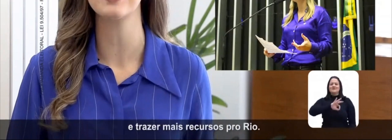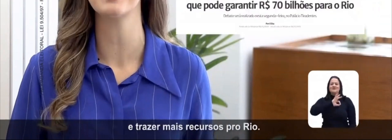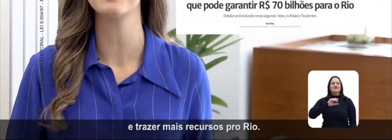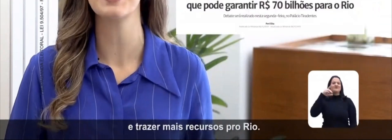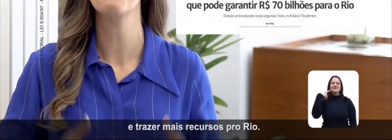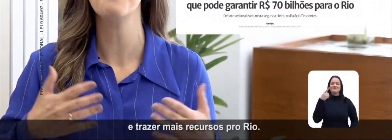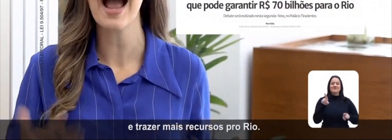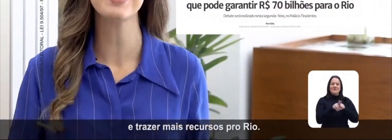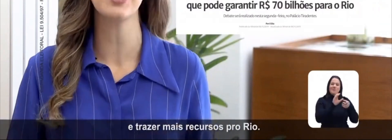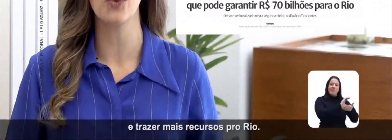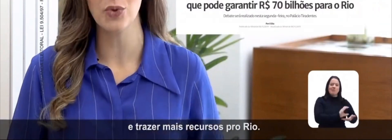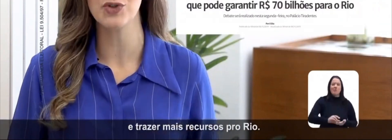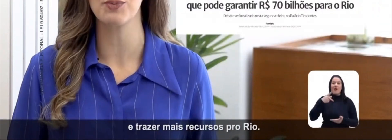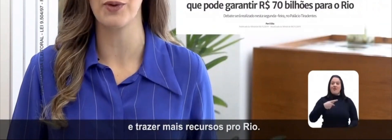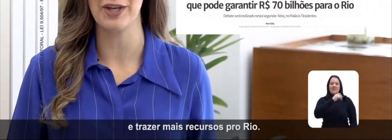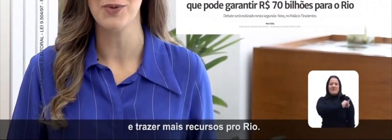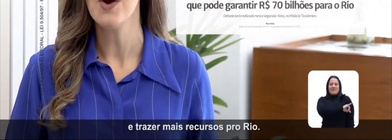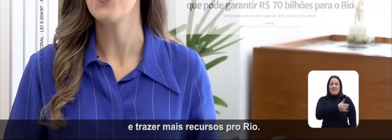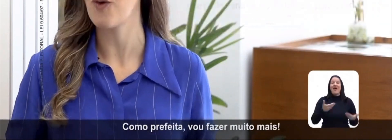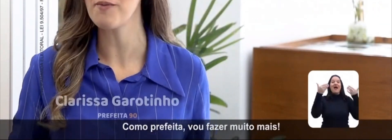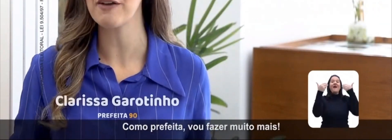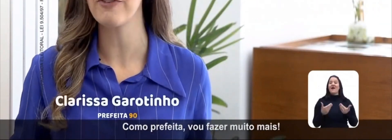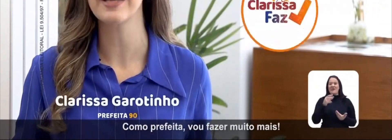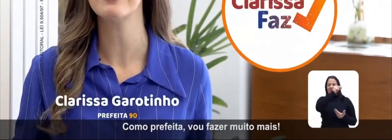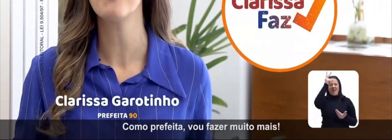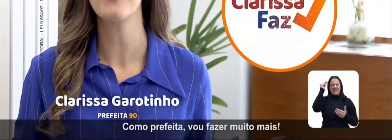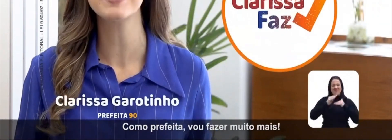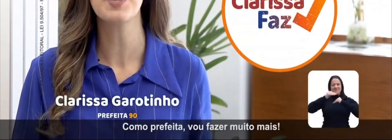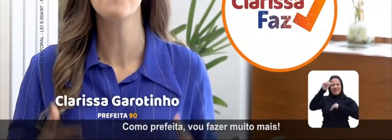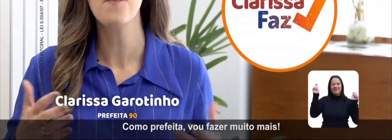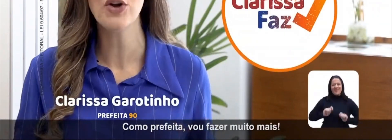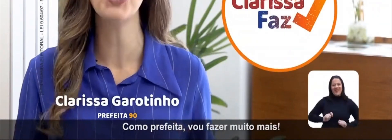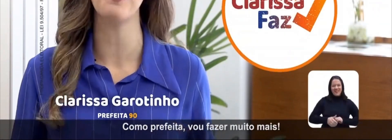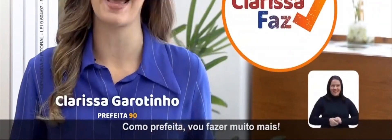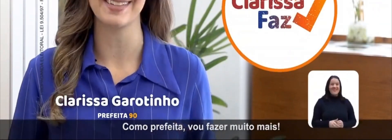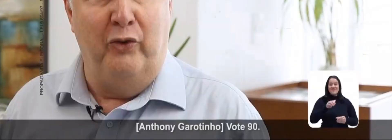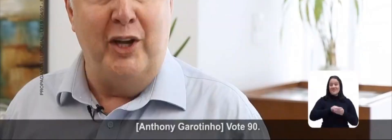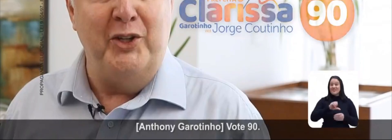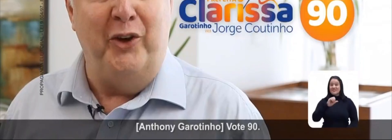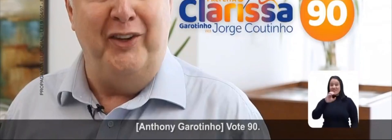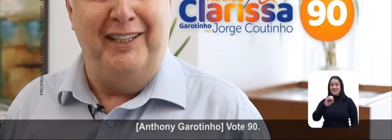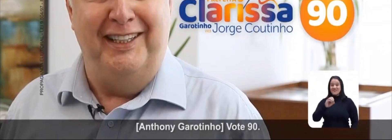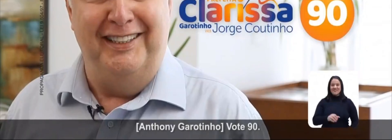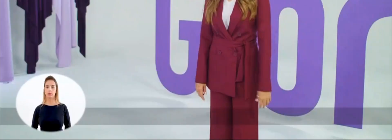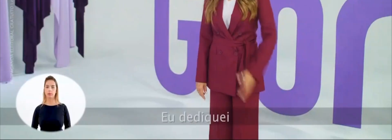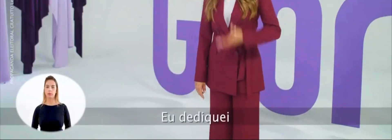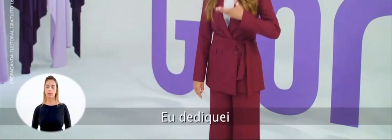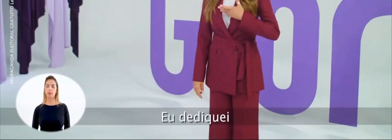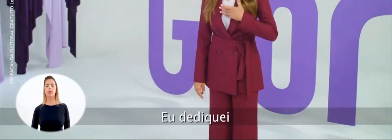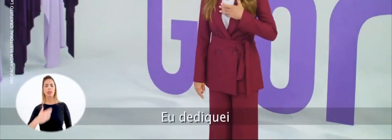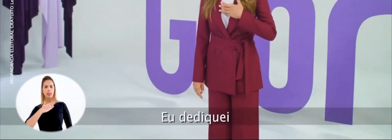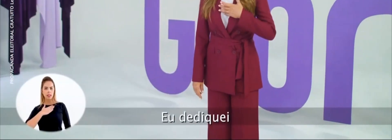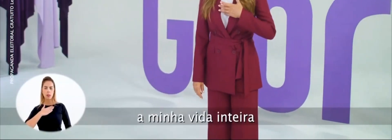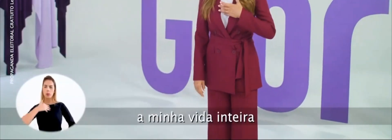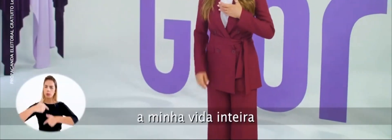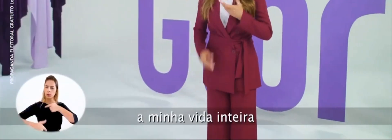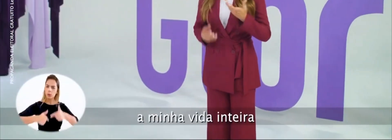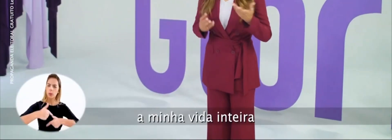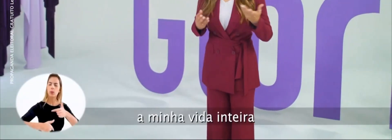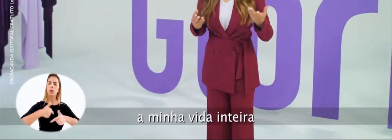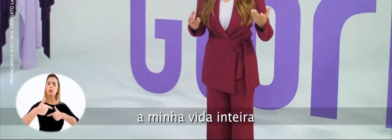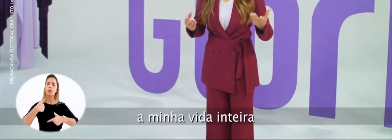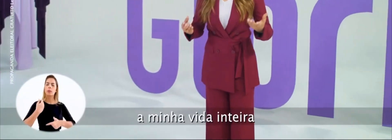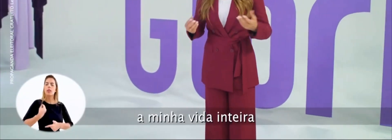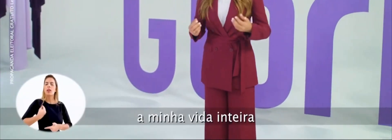deputados E trazer mais recursos para o Rio Como prefeita, vou fazer muito mais Vote 90 Eu dediquei